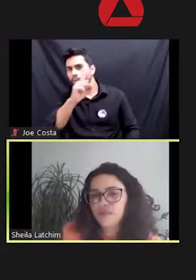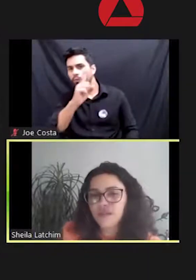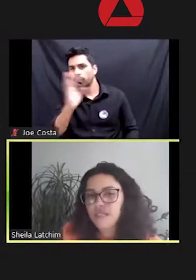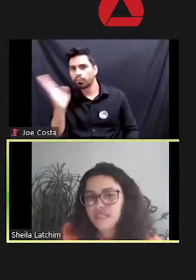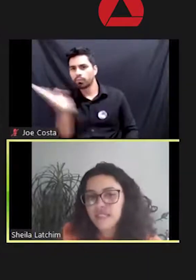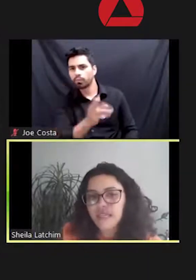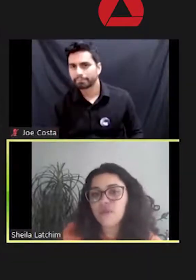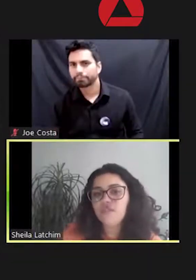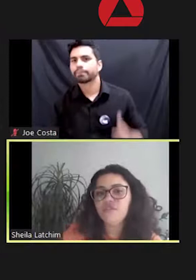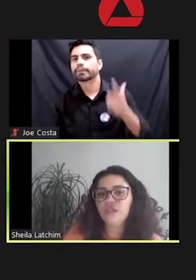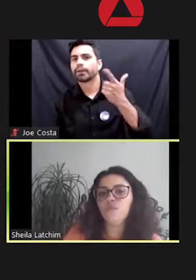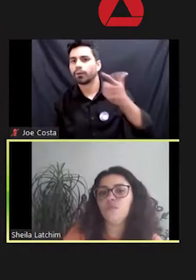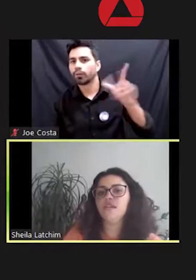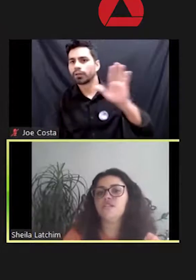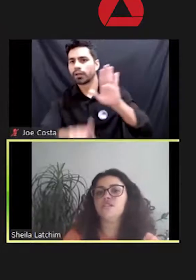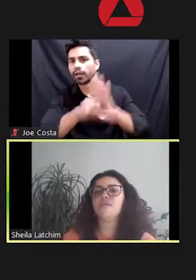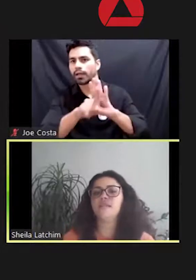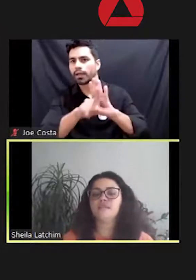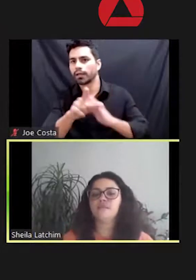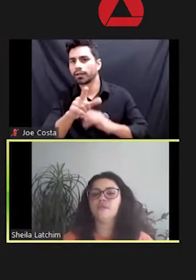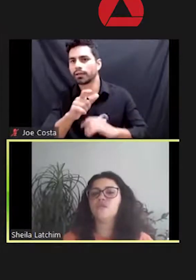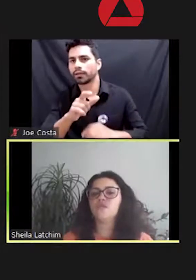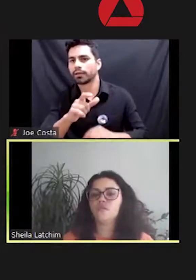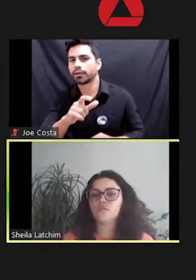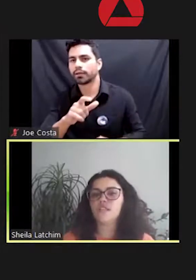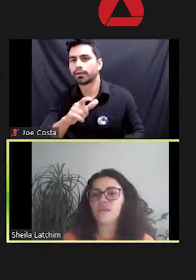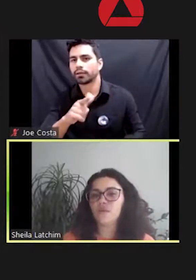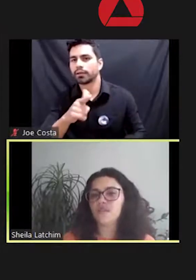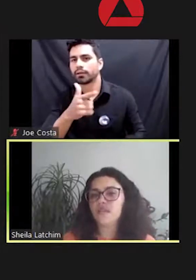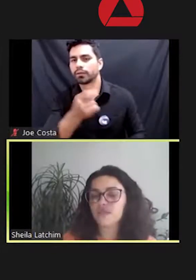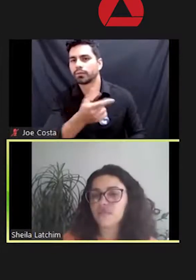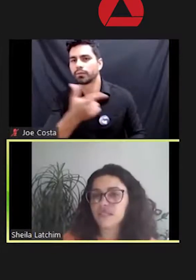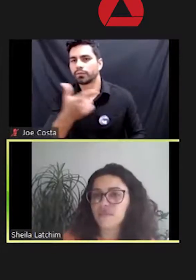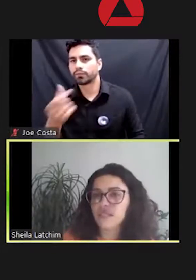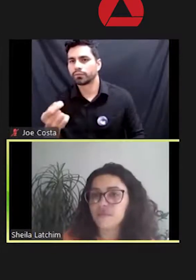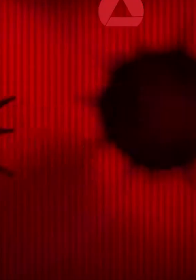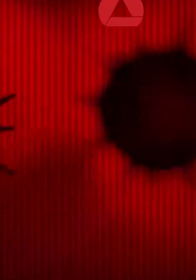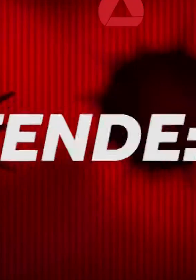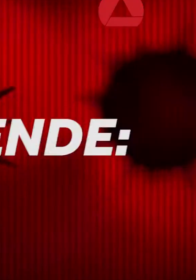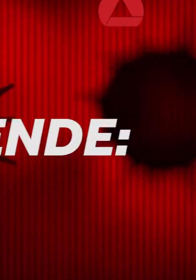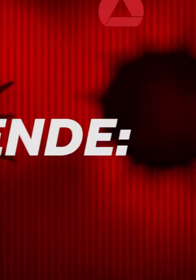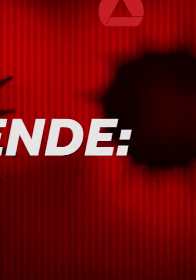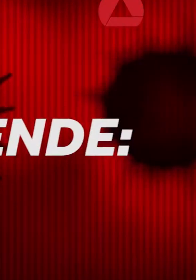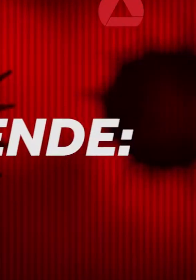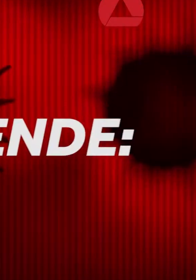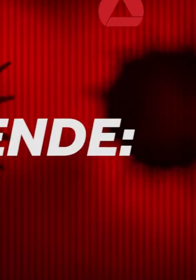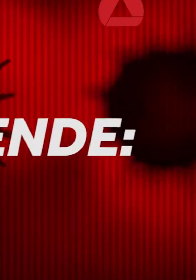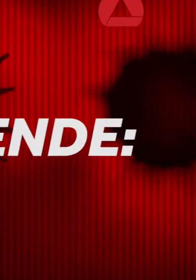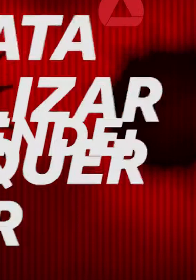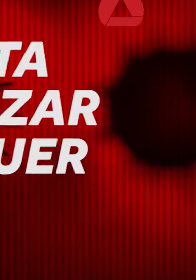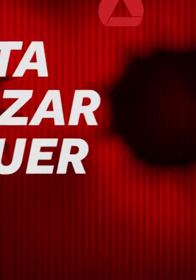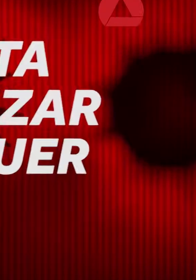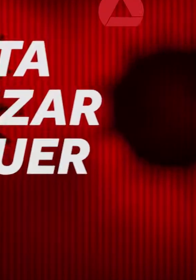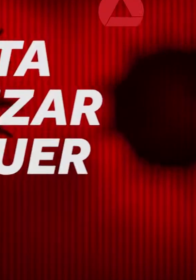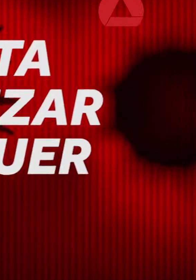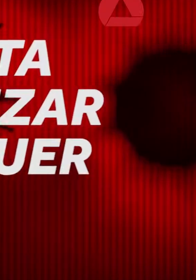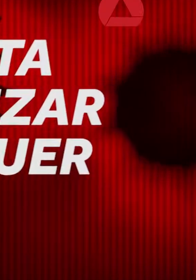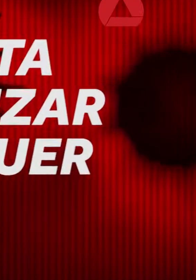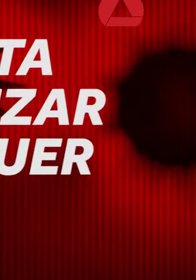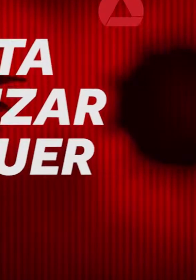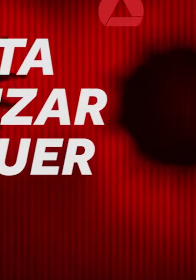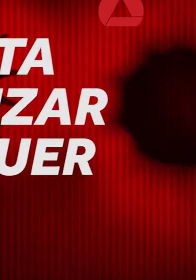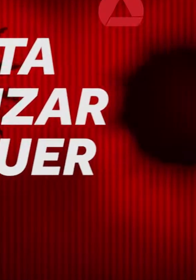de enfrentamento da própria convenia né prevê o poder de as medidas compulsórias para contenção da pandemia e o que a gente defende não é